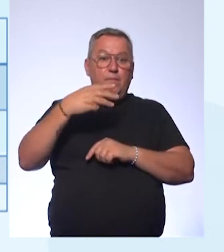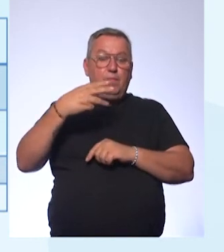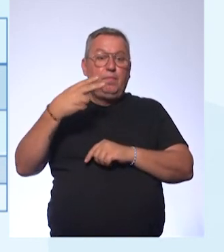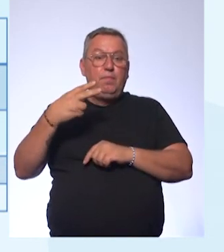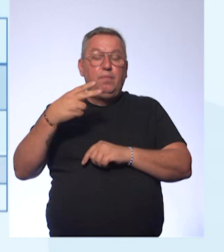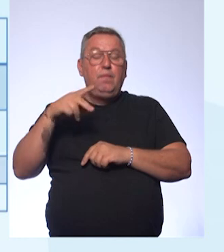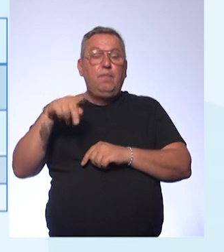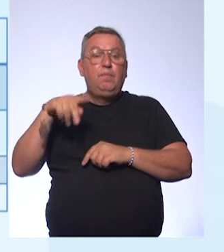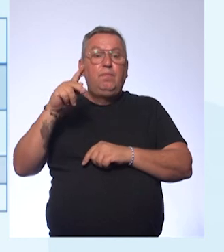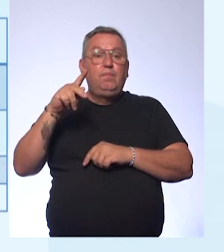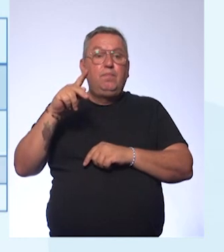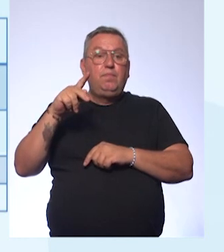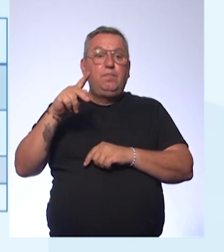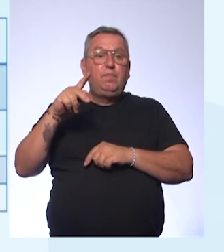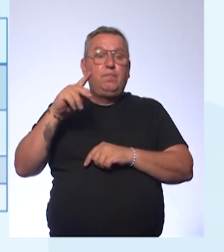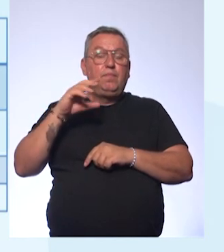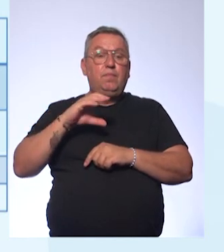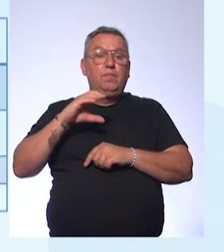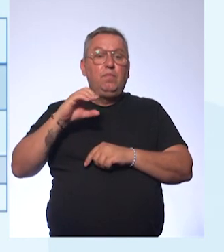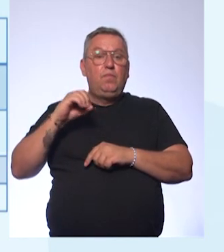132 quilogramas de